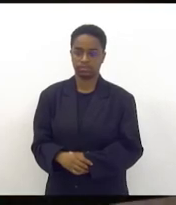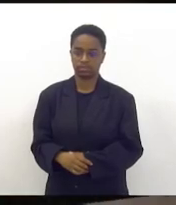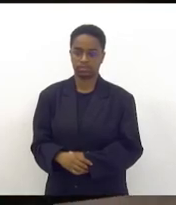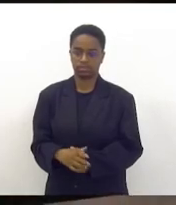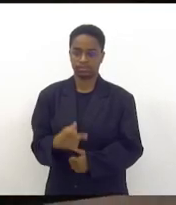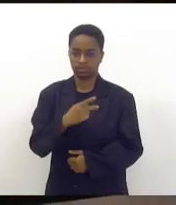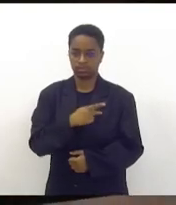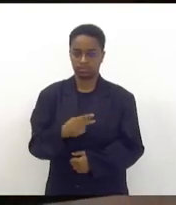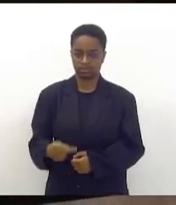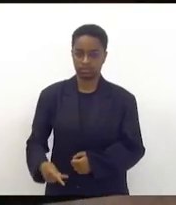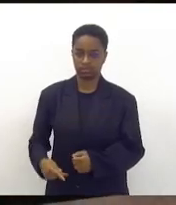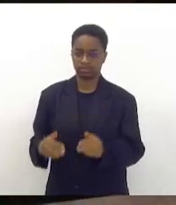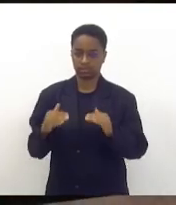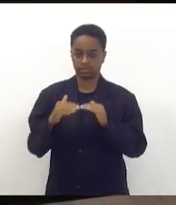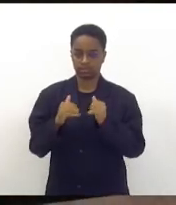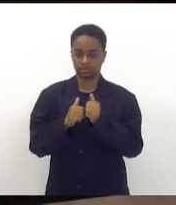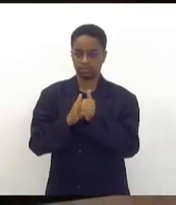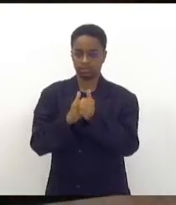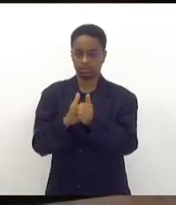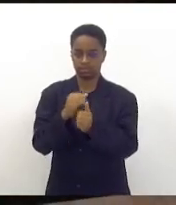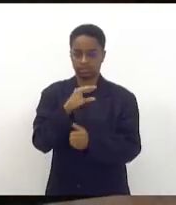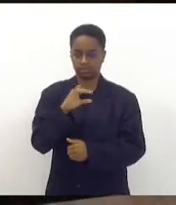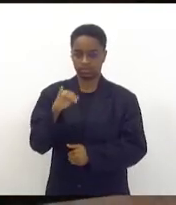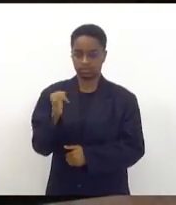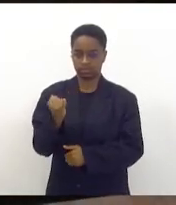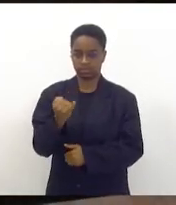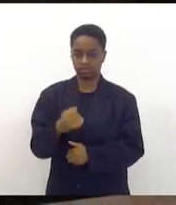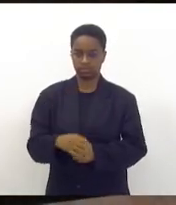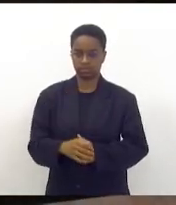Presidente, favorável, acompanhando o parecer da CCJ.